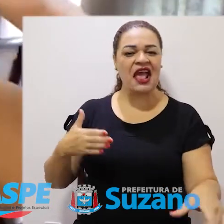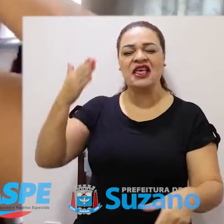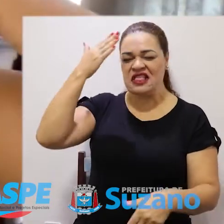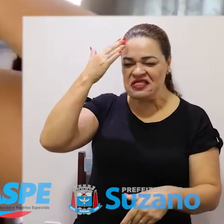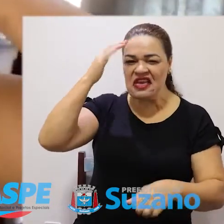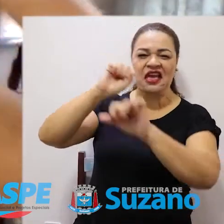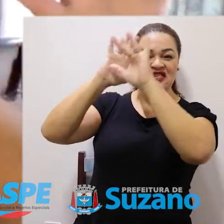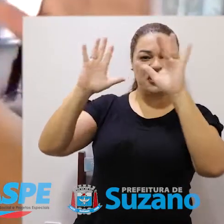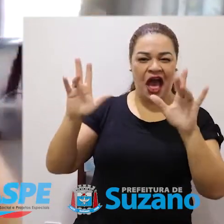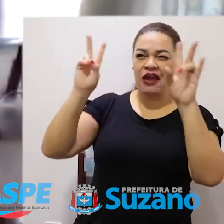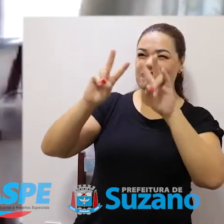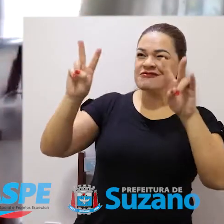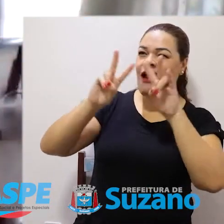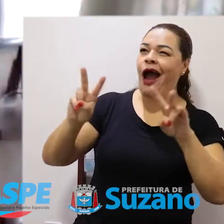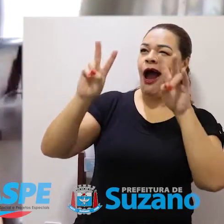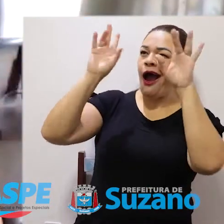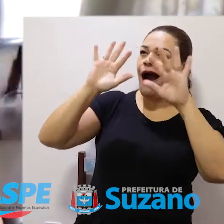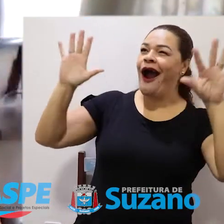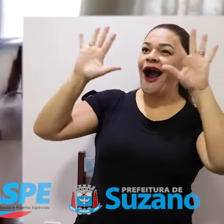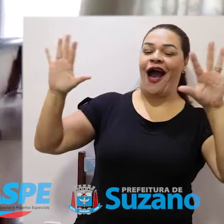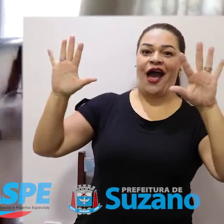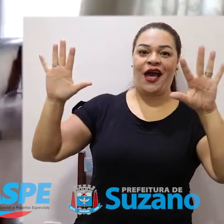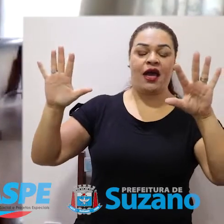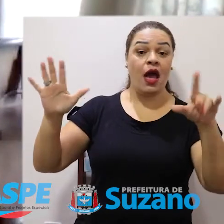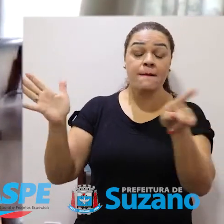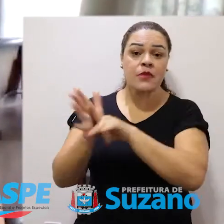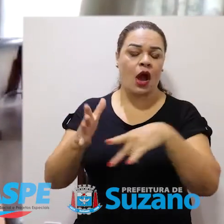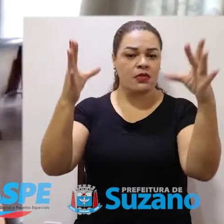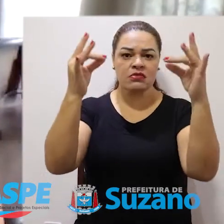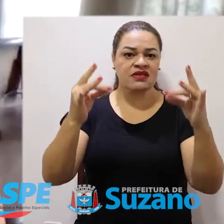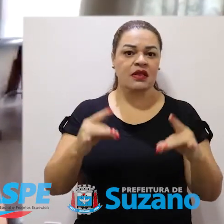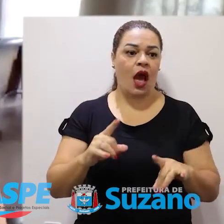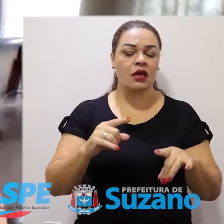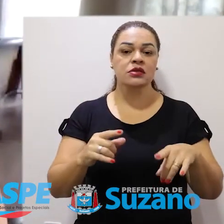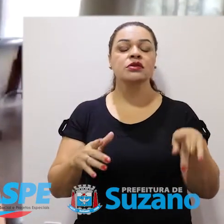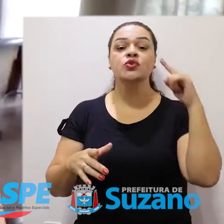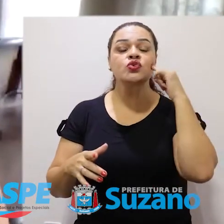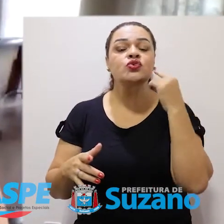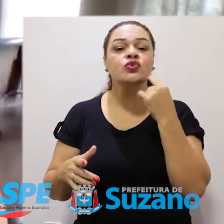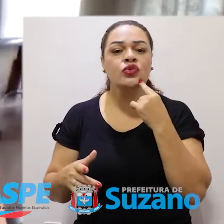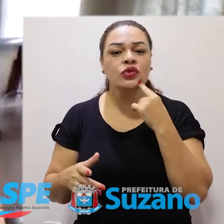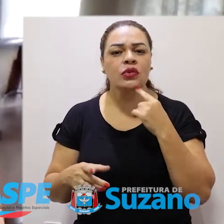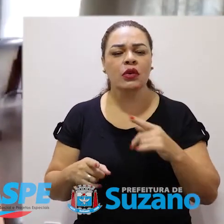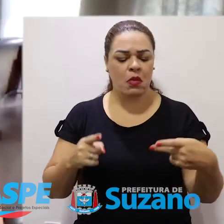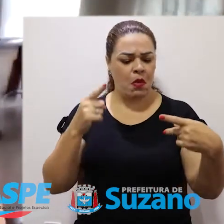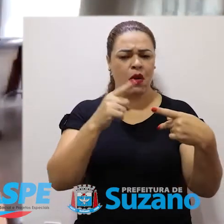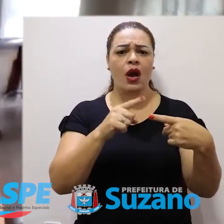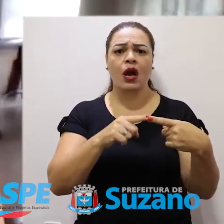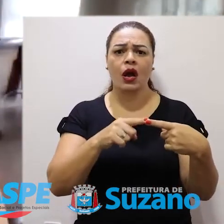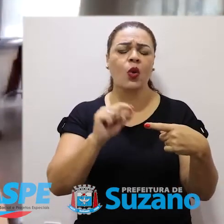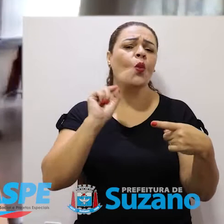os processos, dele ter visão do mundo. Lembra que eu falei das especificidades dos surdos? A primeira pergunta é, qual que é essa